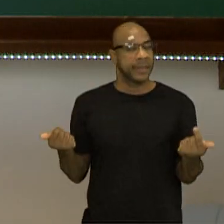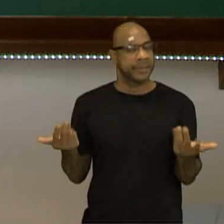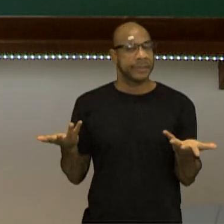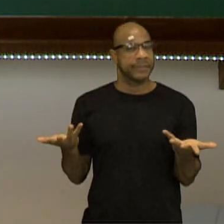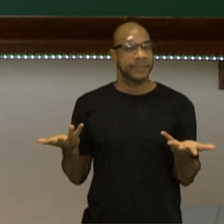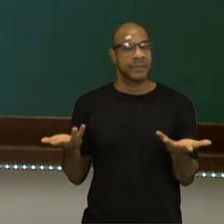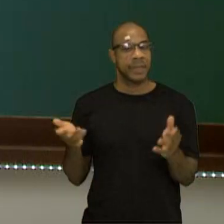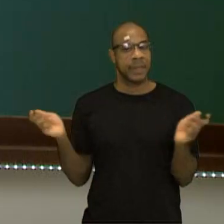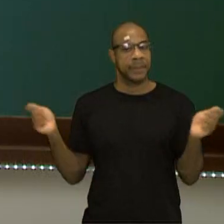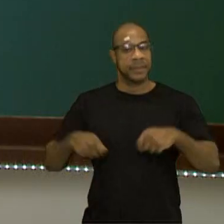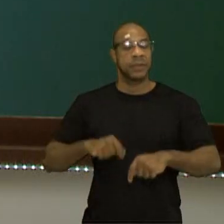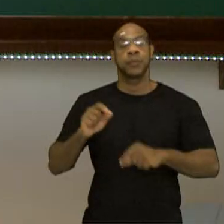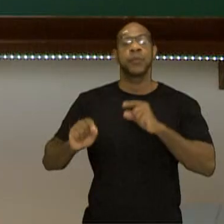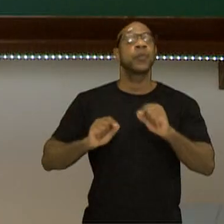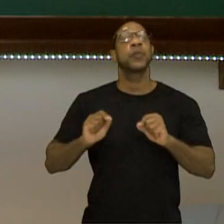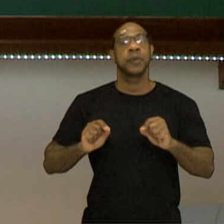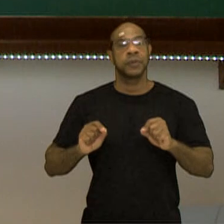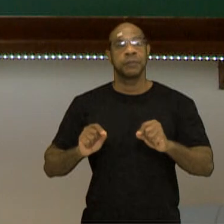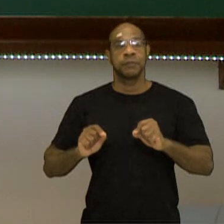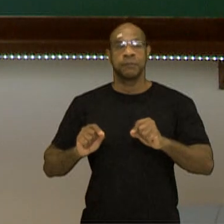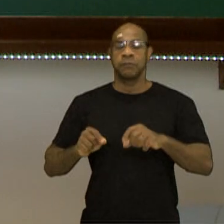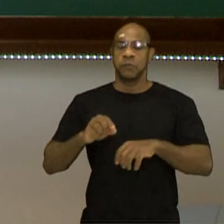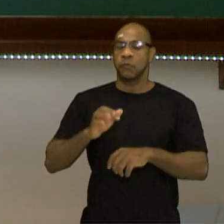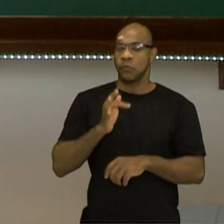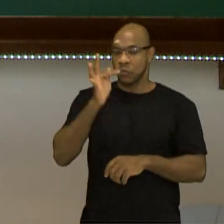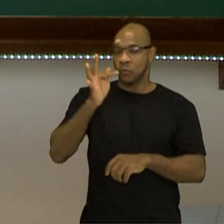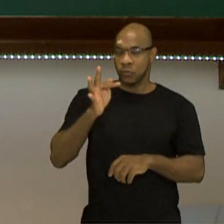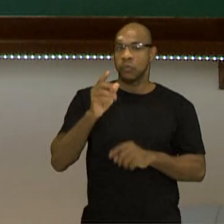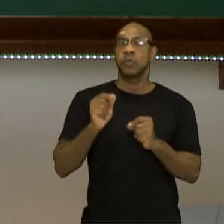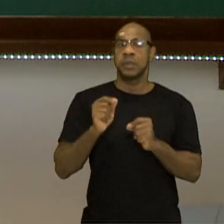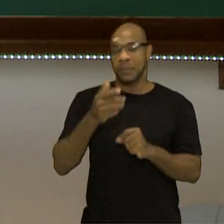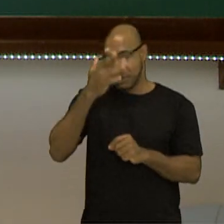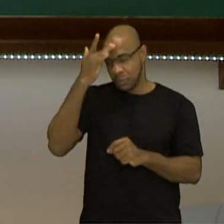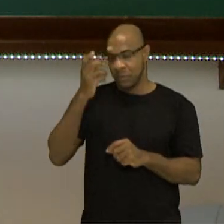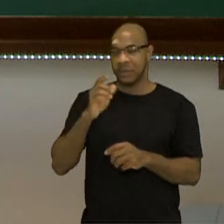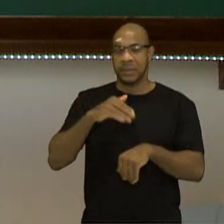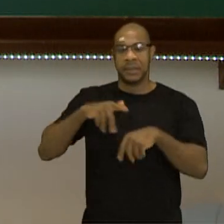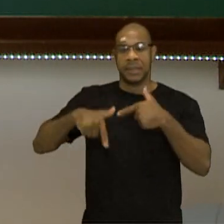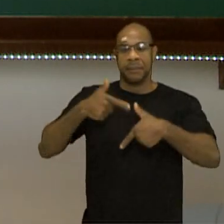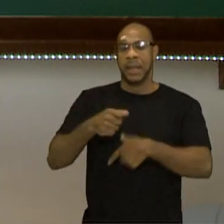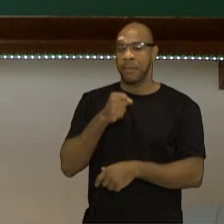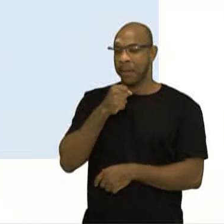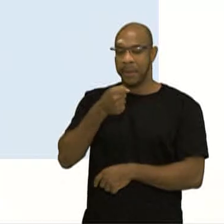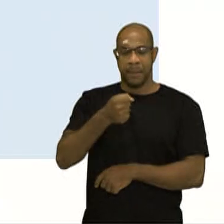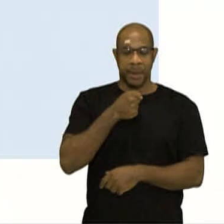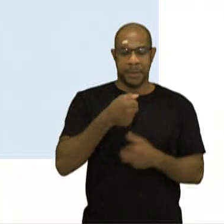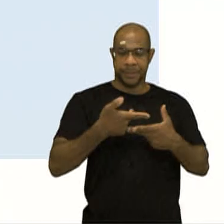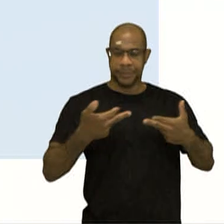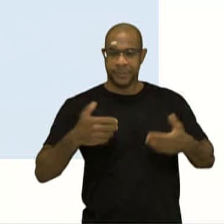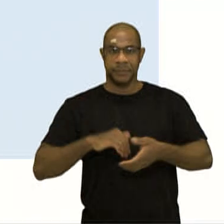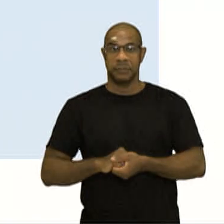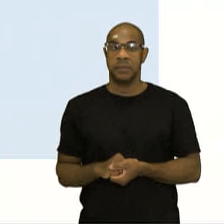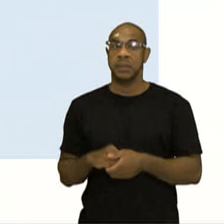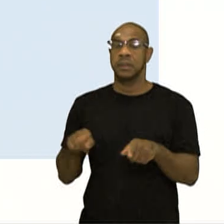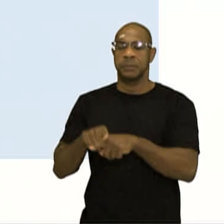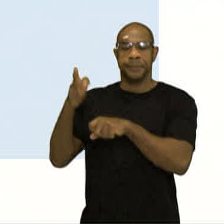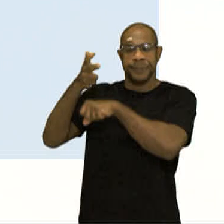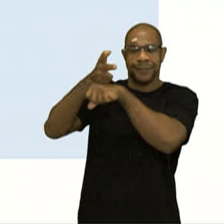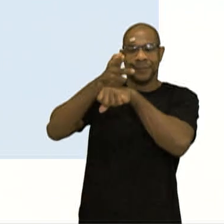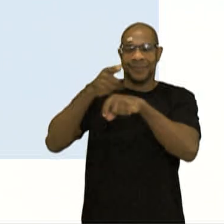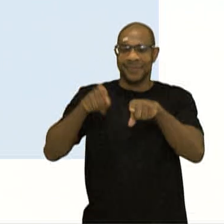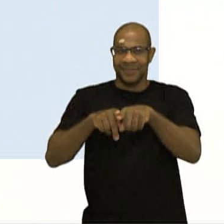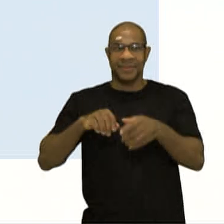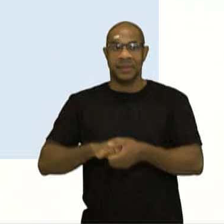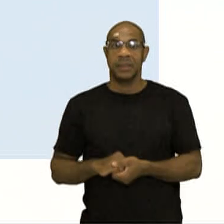na capacitação desses futuros jornalistas. E ele diz ainda também que nós precisamos